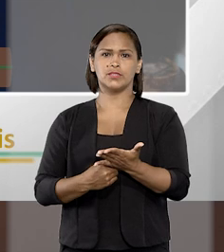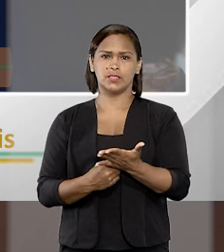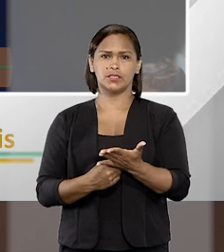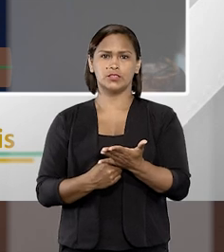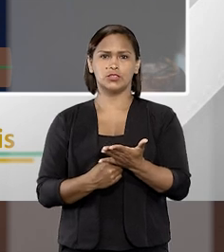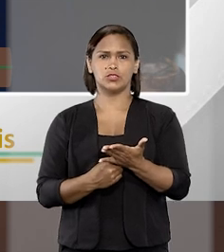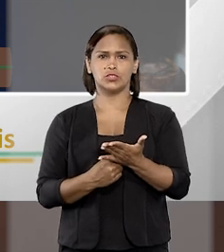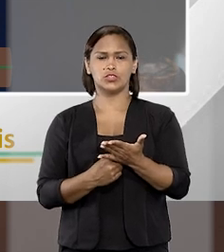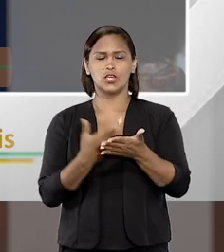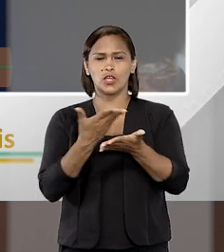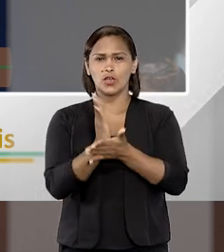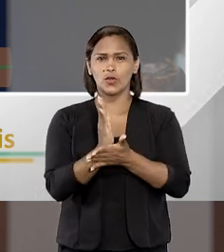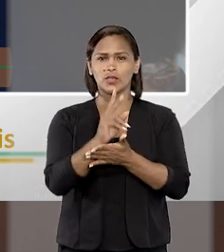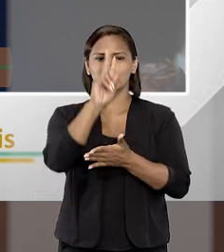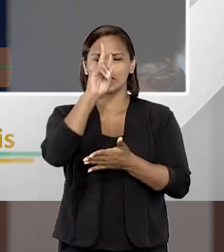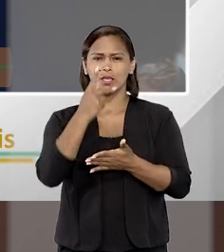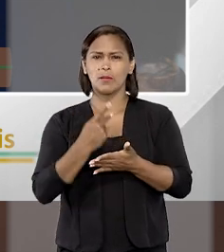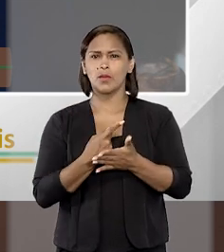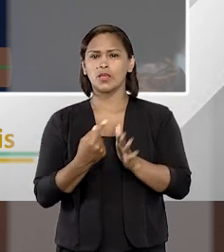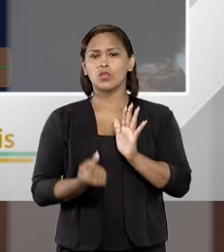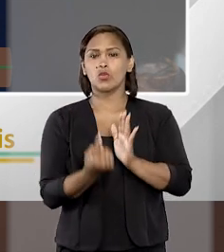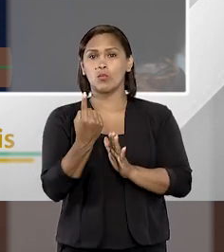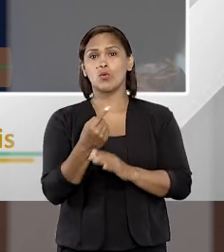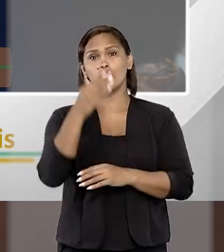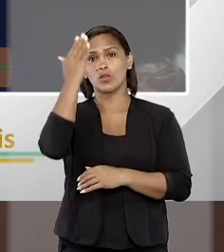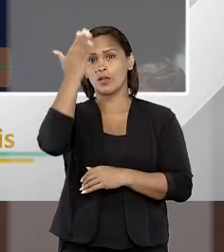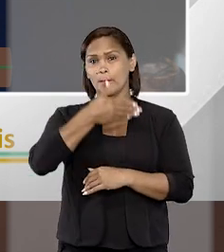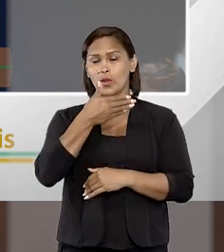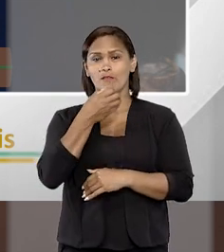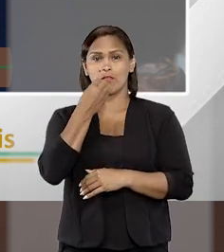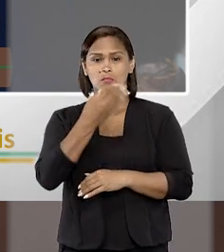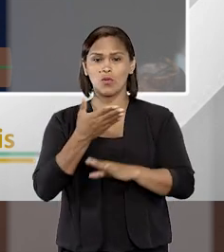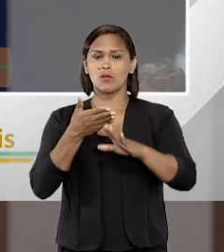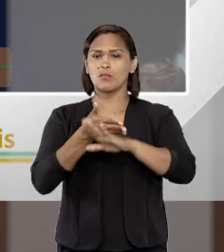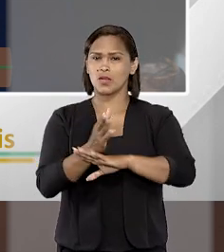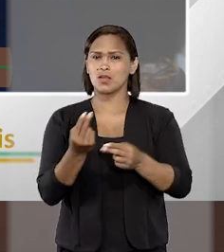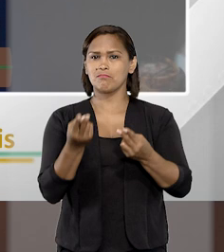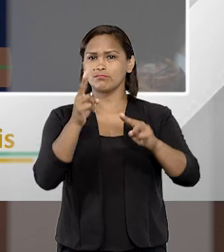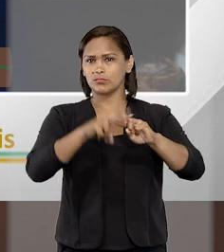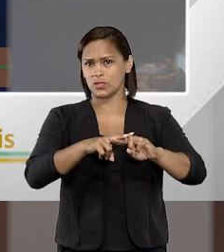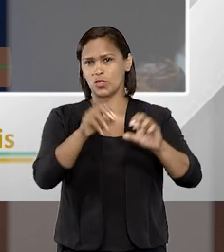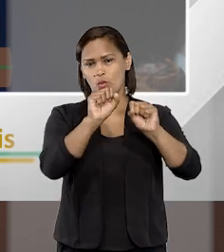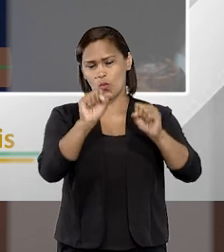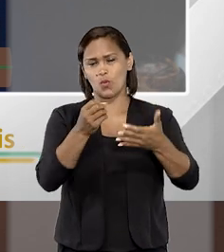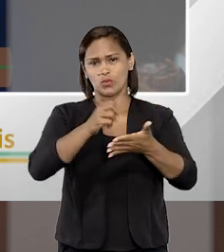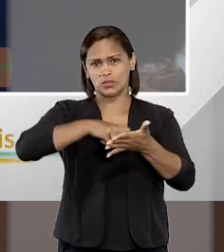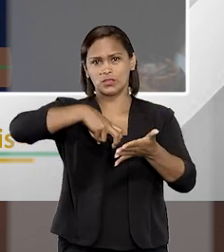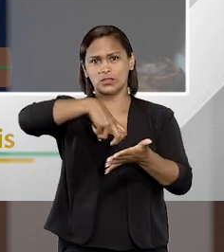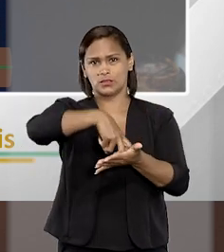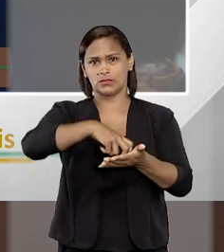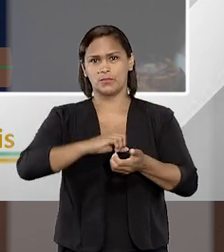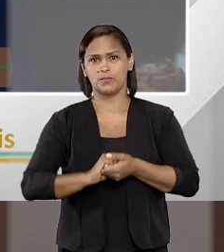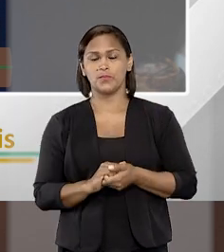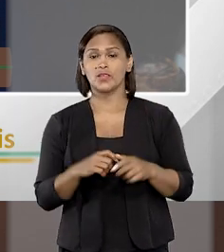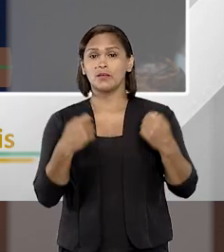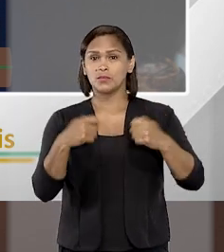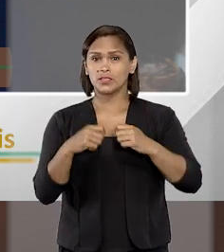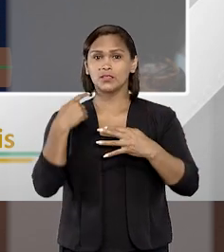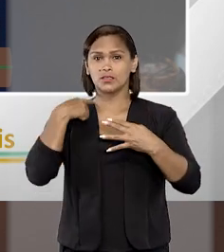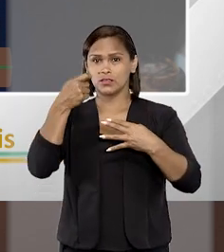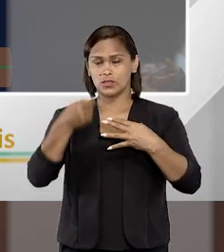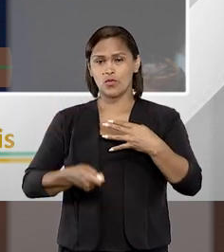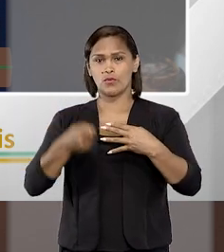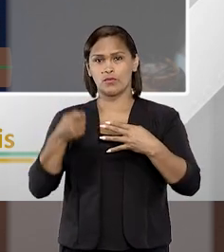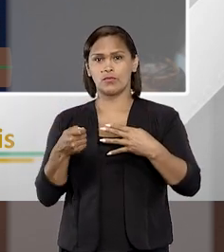este ato de reconhecimento como uma prova suficiente por si mesma para uma condenação é preciso que o